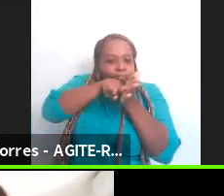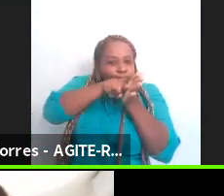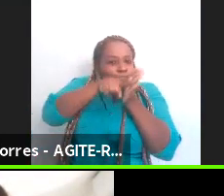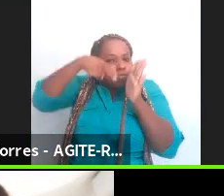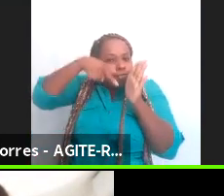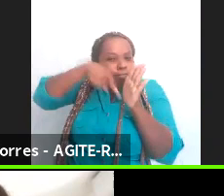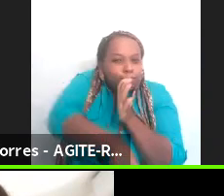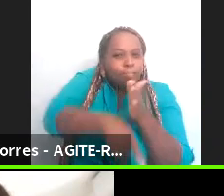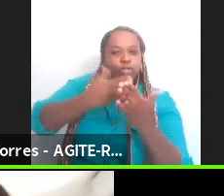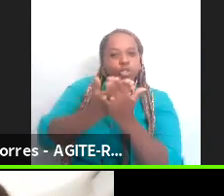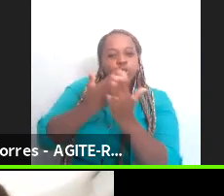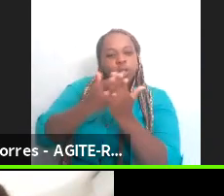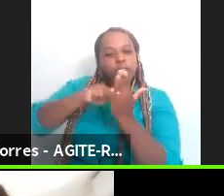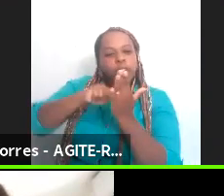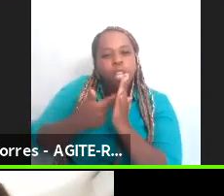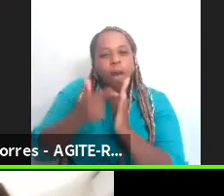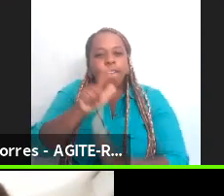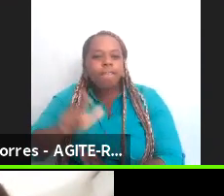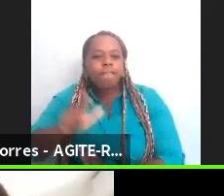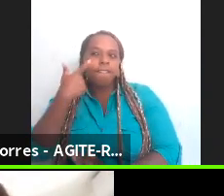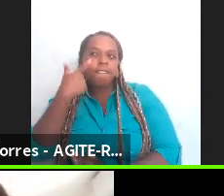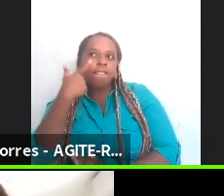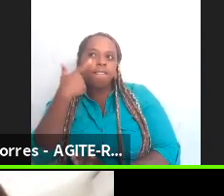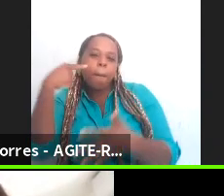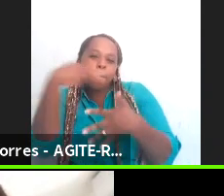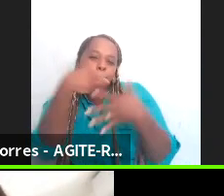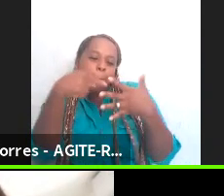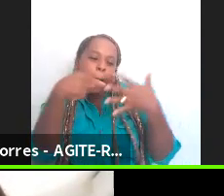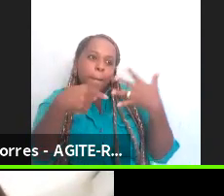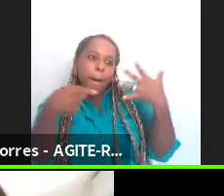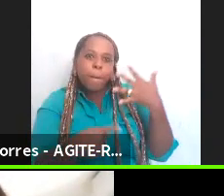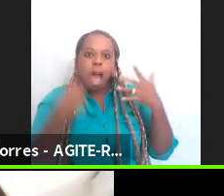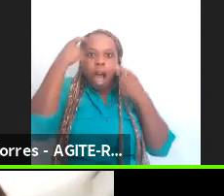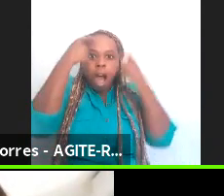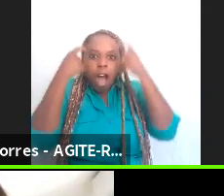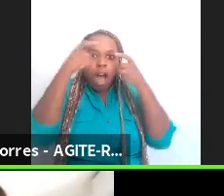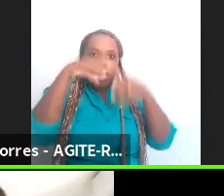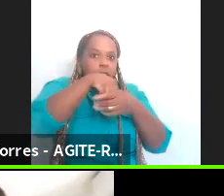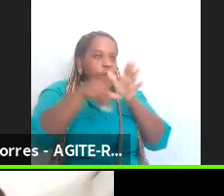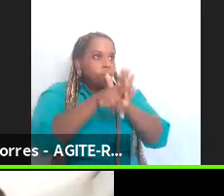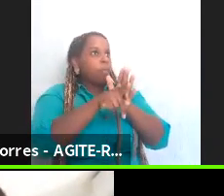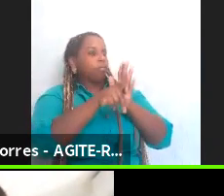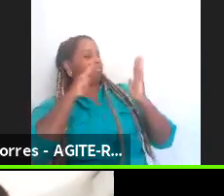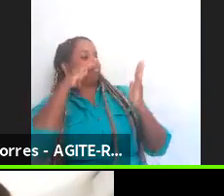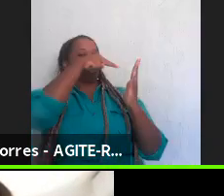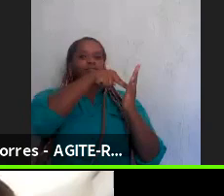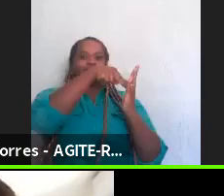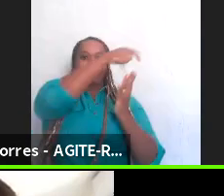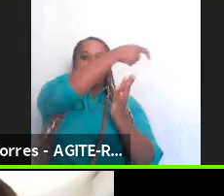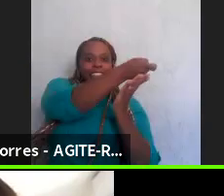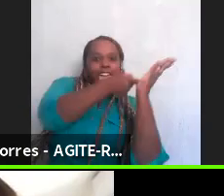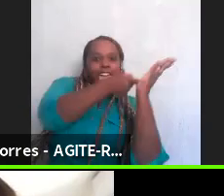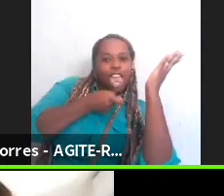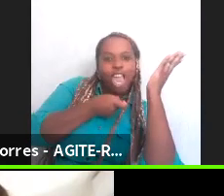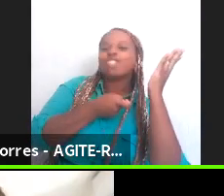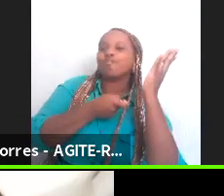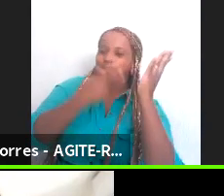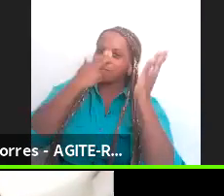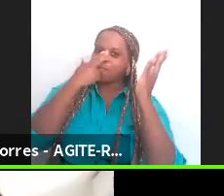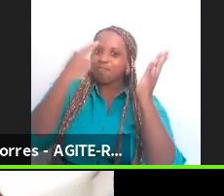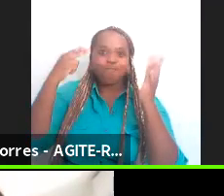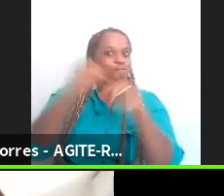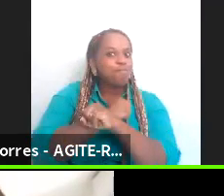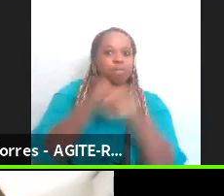ver todas as nuances, né, todas as questões que você precisa se preocupar quando você está diante de um texto literário, parece quase impossível que um dia